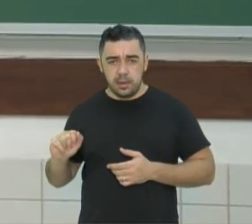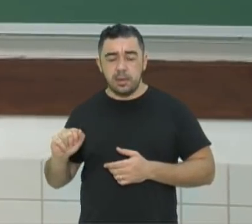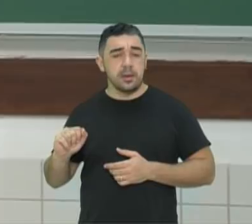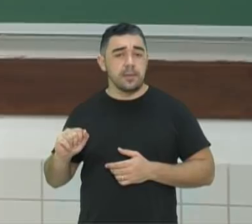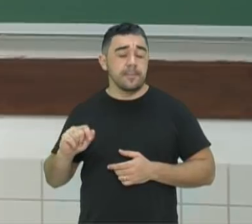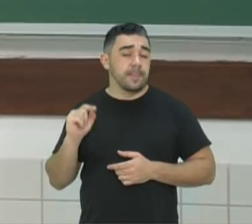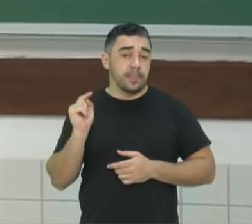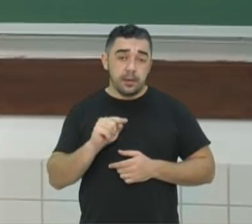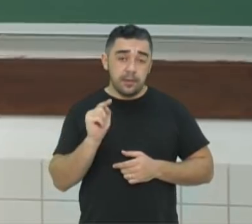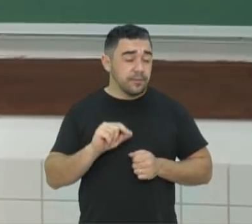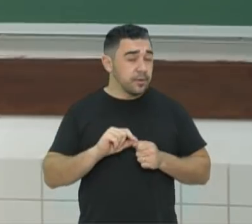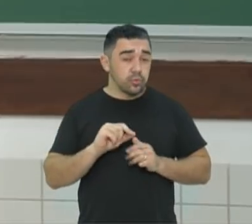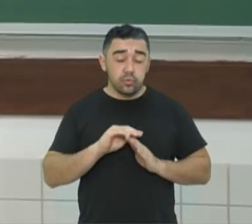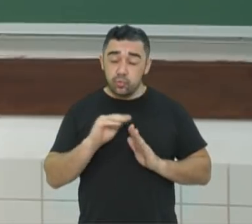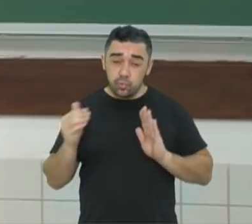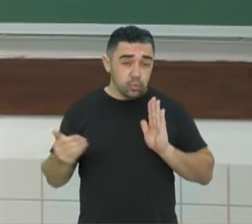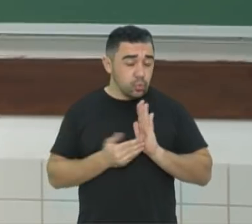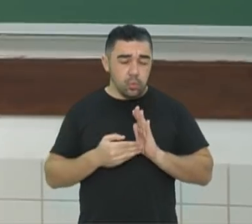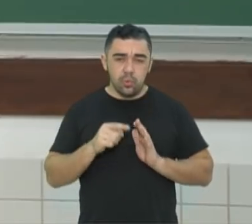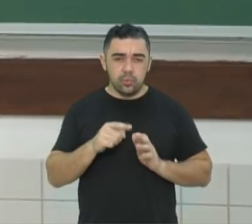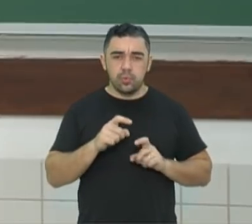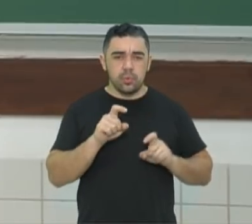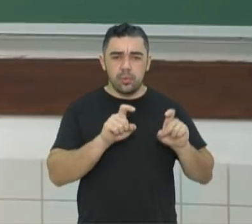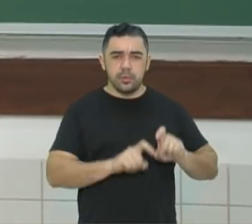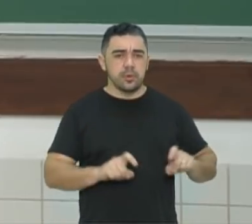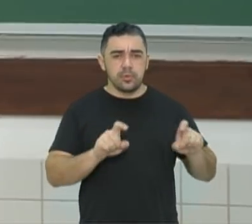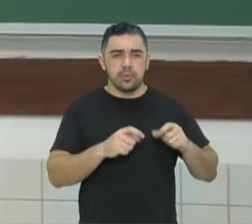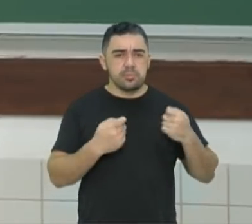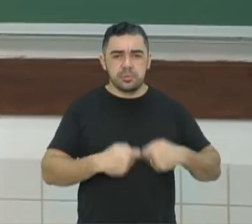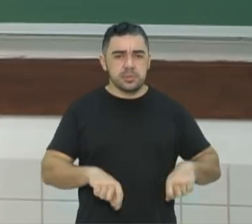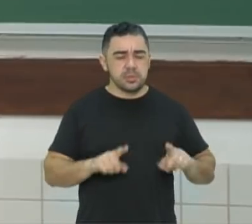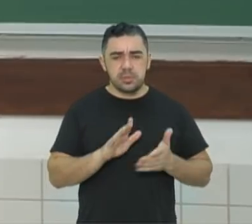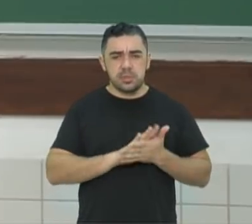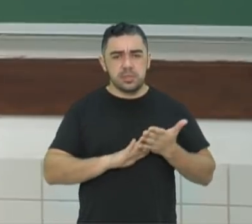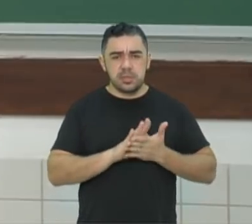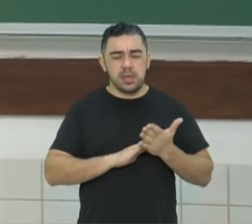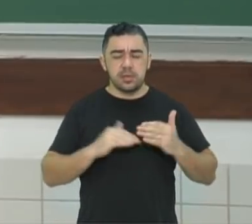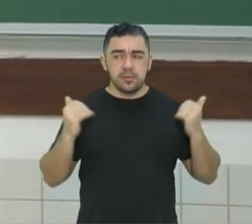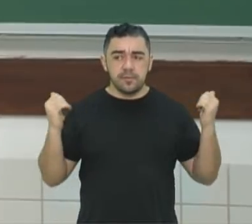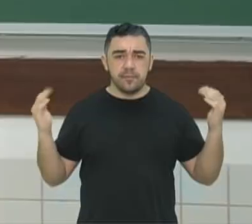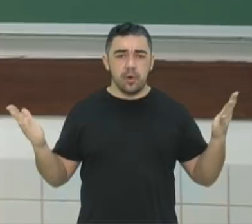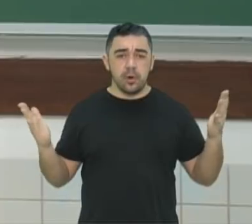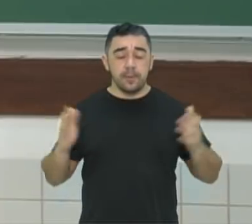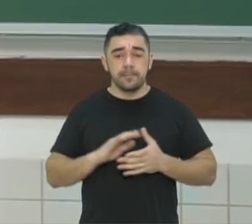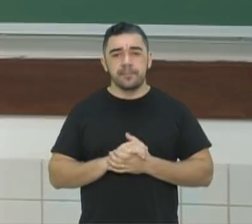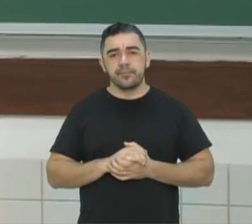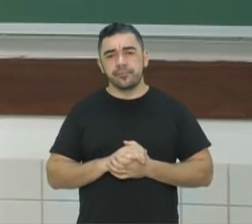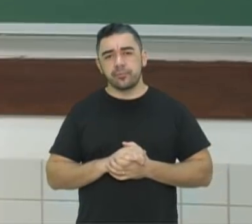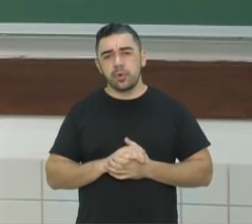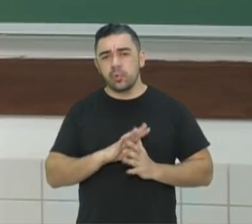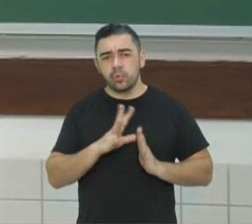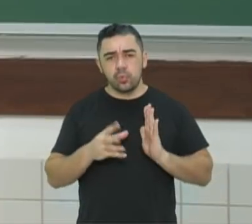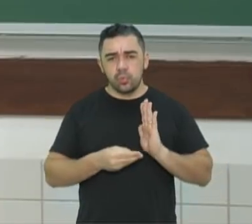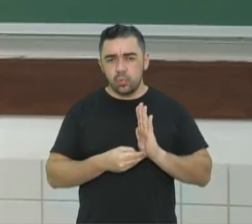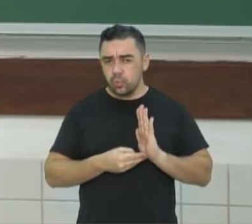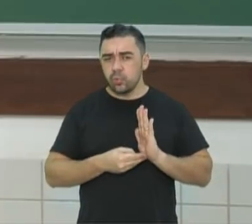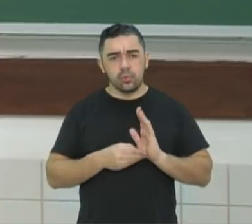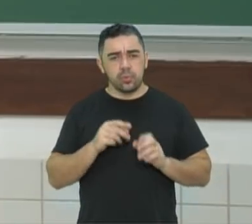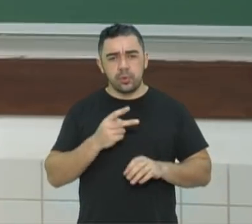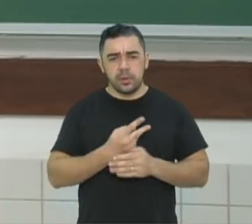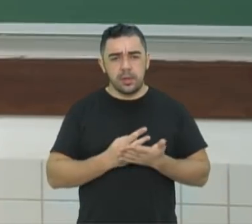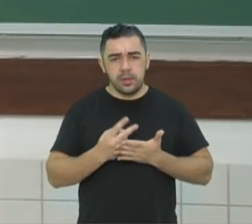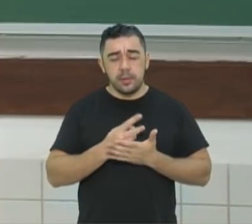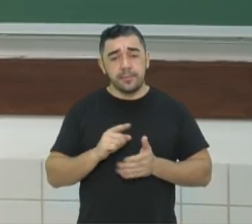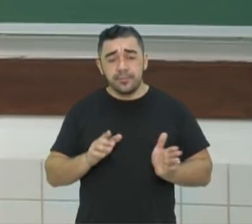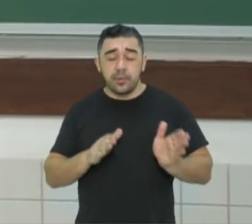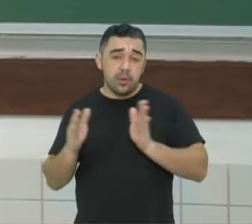ele foi feito totalmente dentro do computador, não precisou de nenhum objeto externo ao computador. Então, tudo foi desenhado dentro dele. A questão